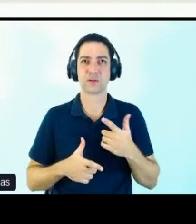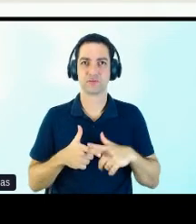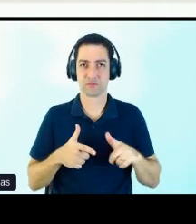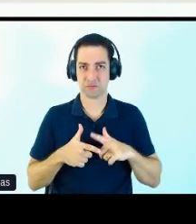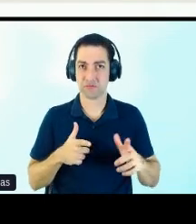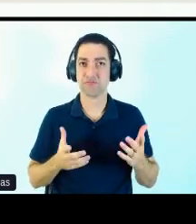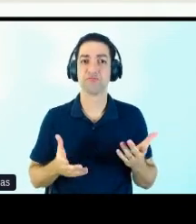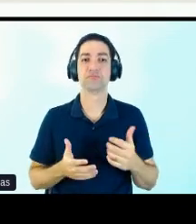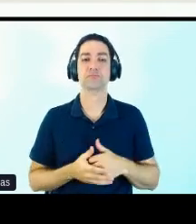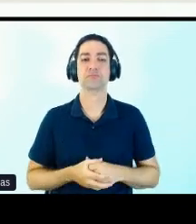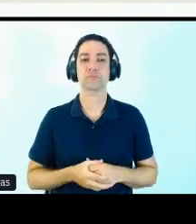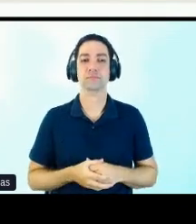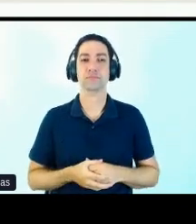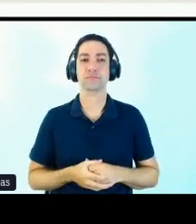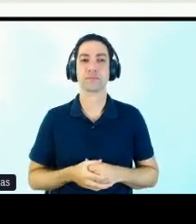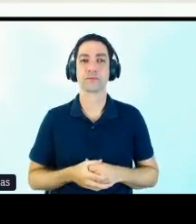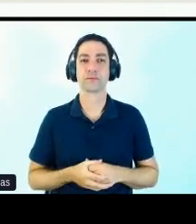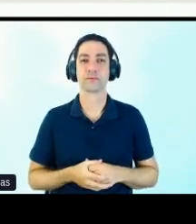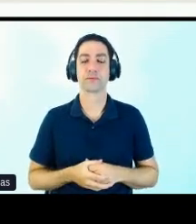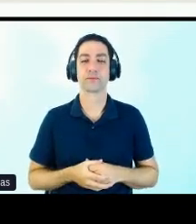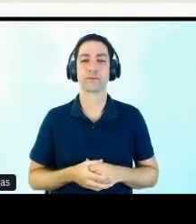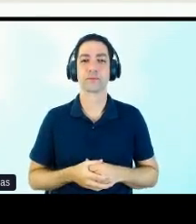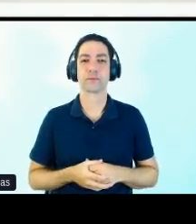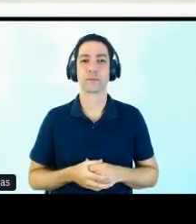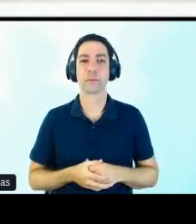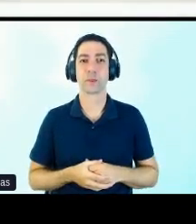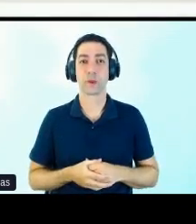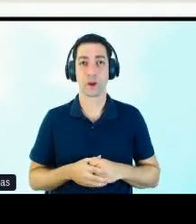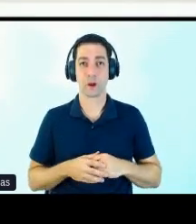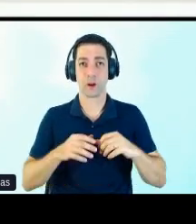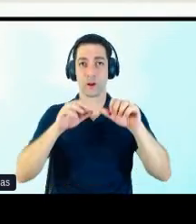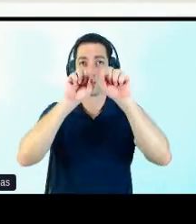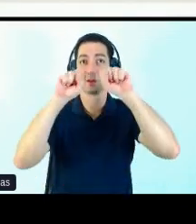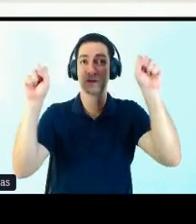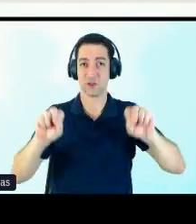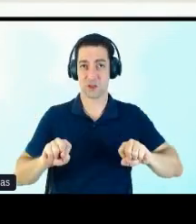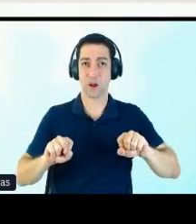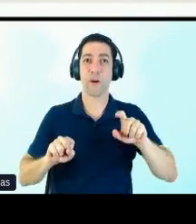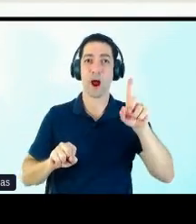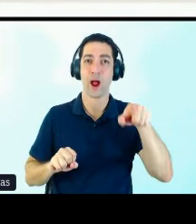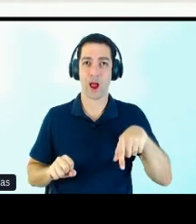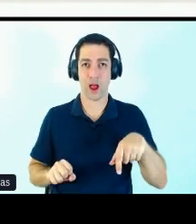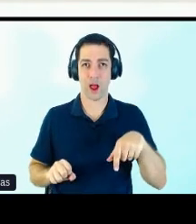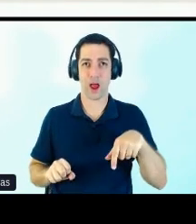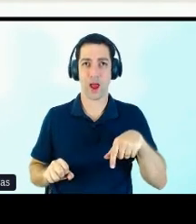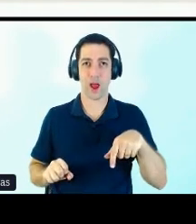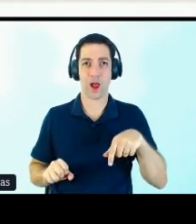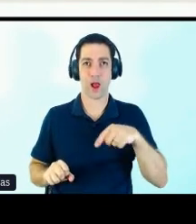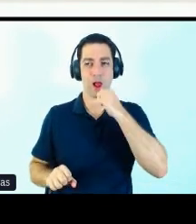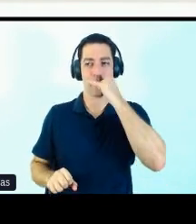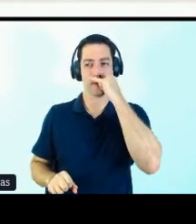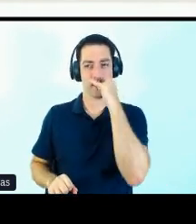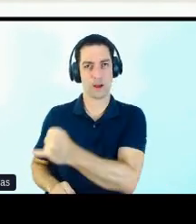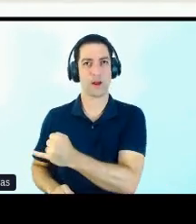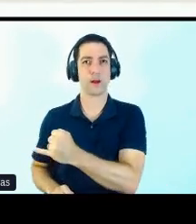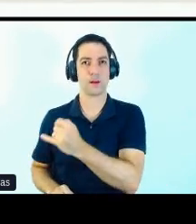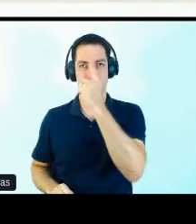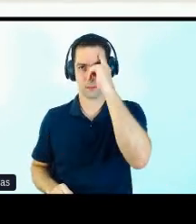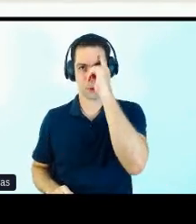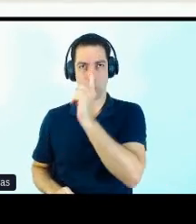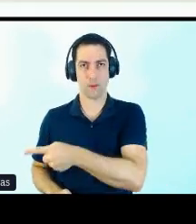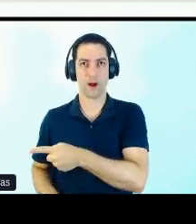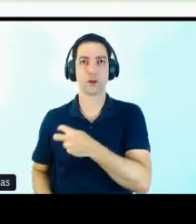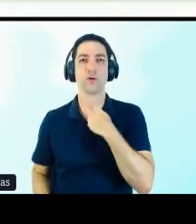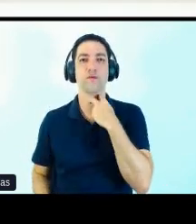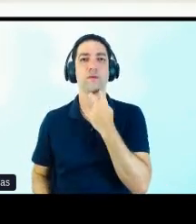esse sistema ele é um comando de voz, né? Então eu fiquei pensando assim,